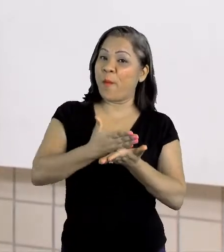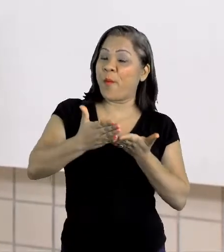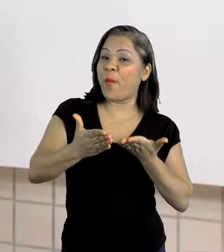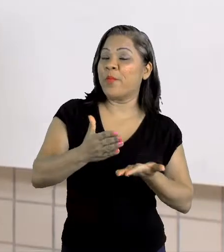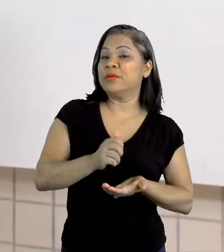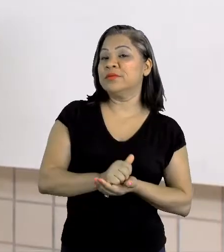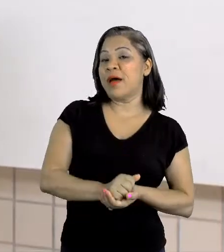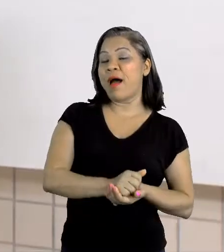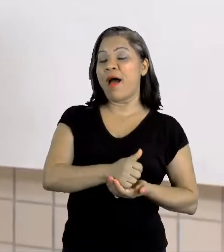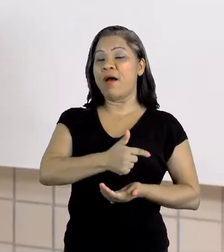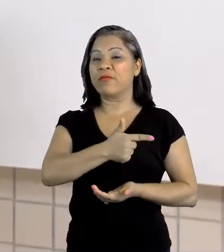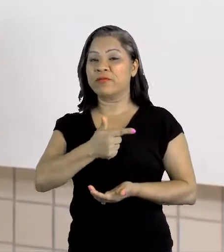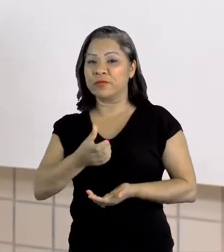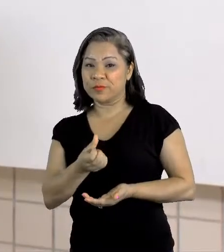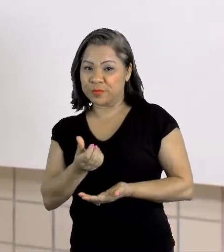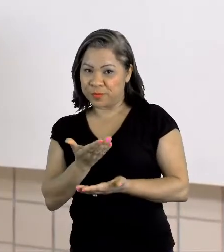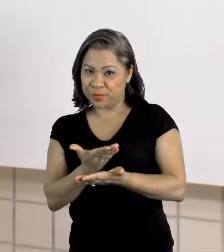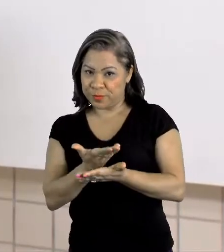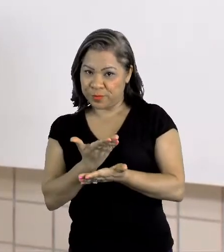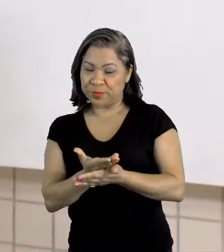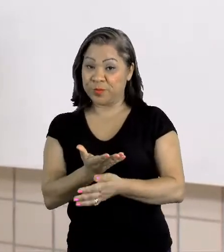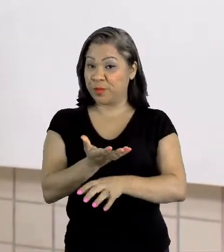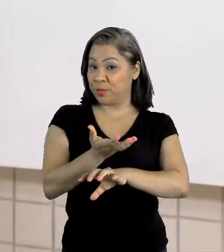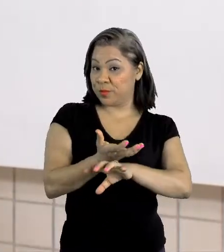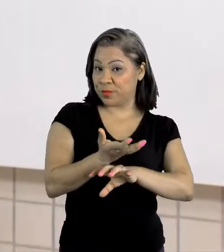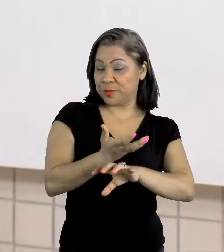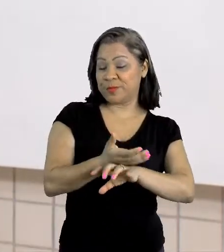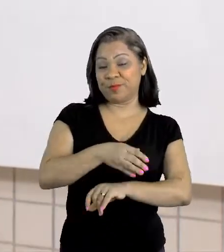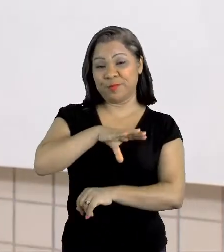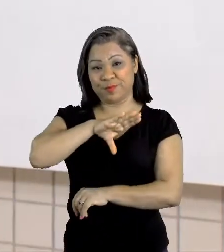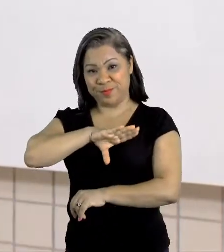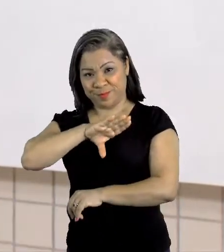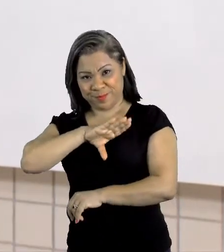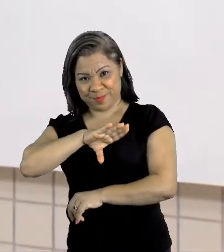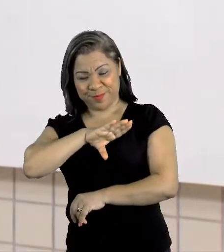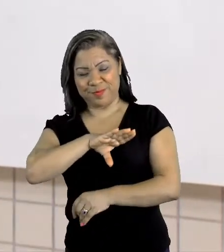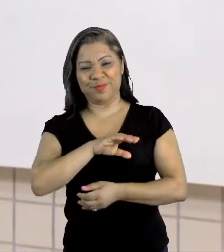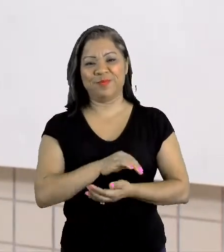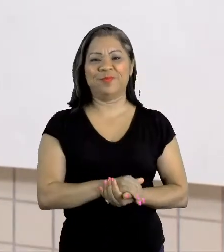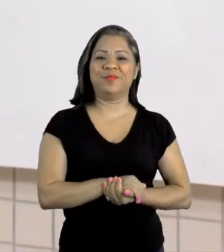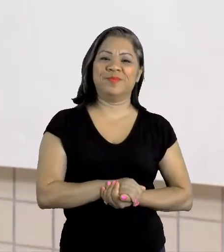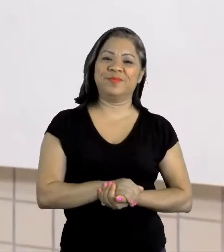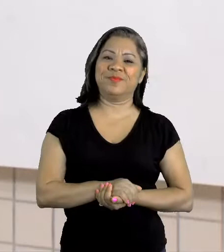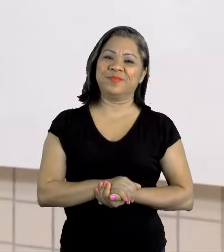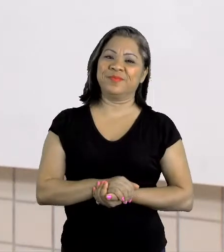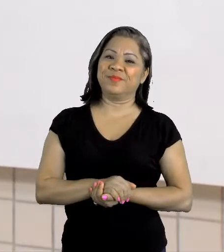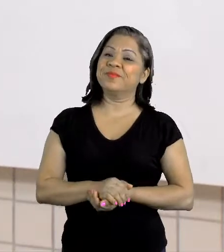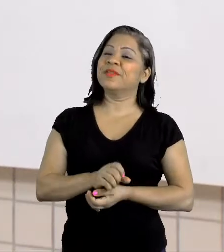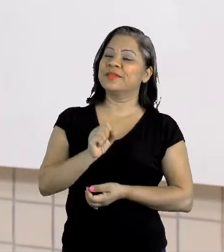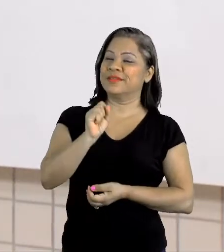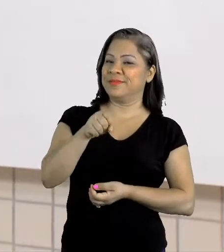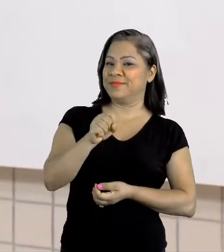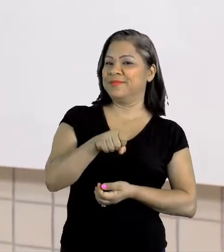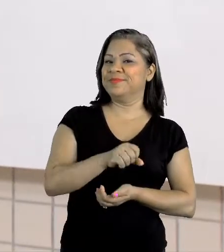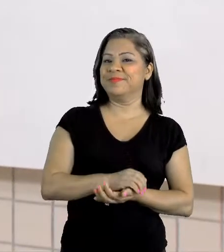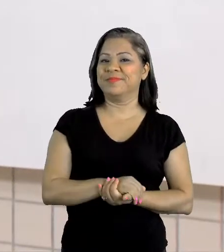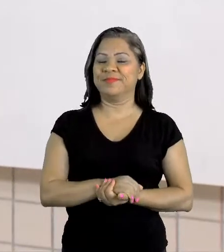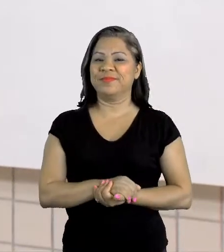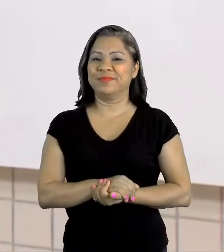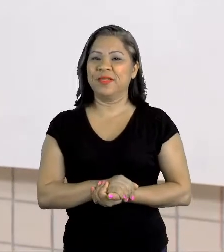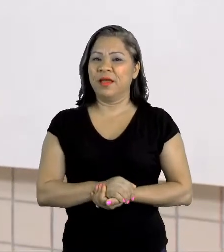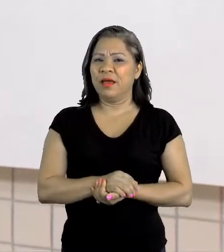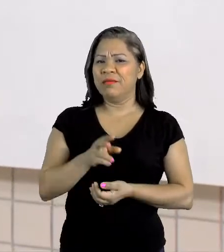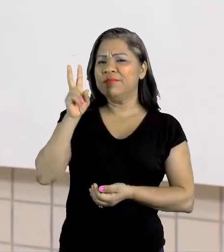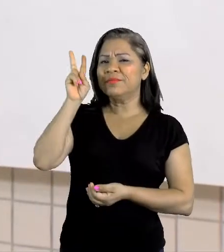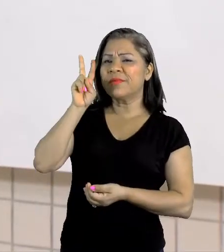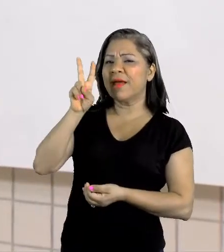26ª aula do componente curricular de língua portuguesa. Isso mesmo. Vocês lembram